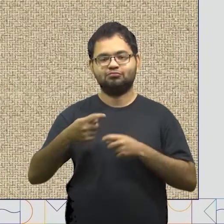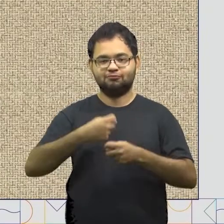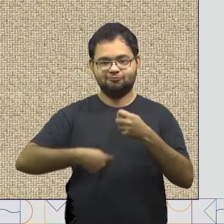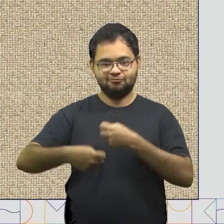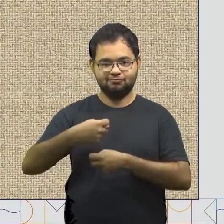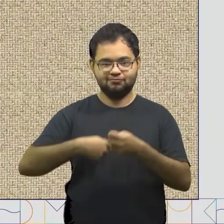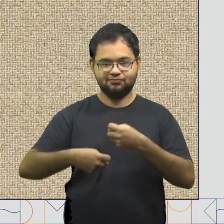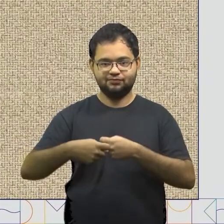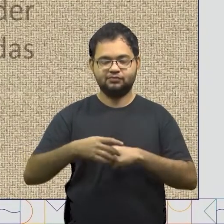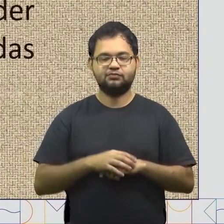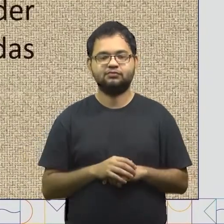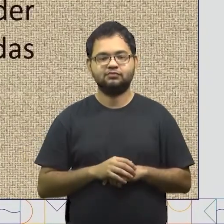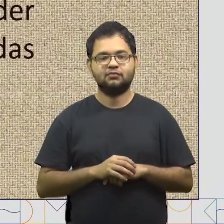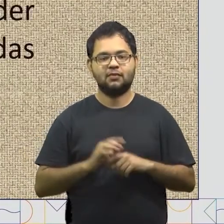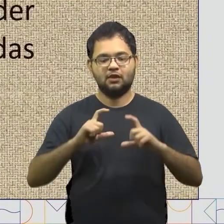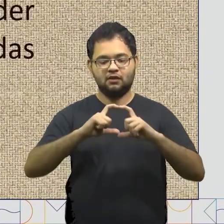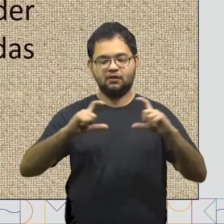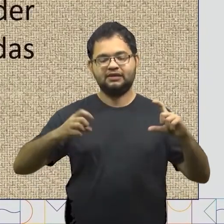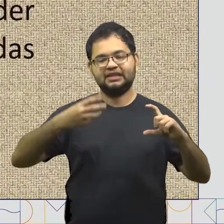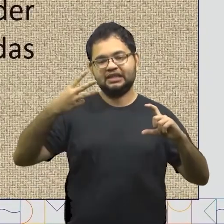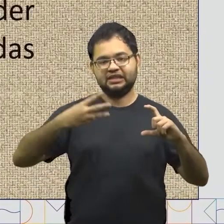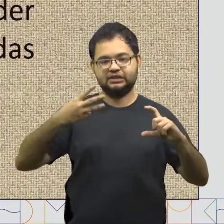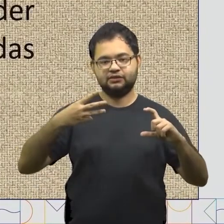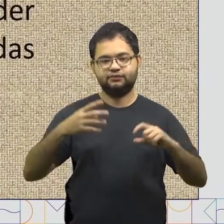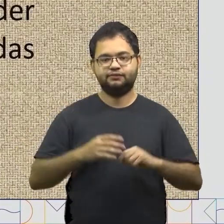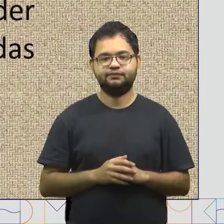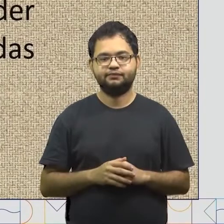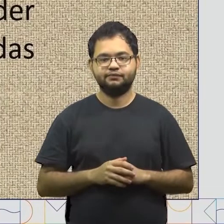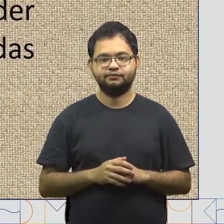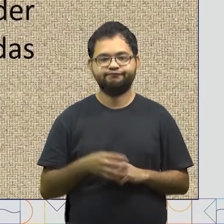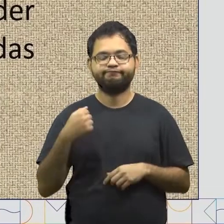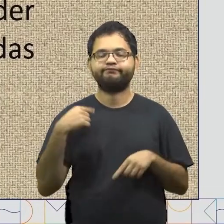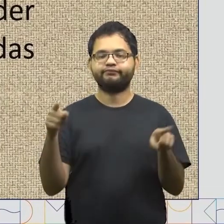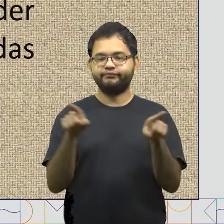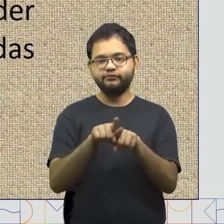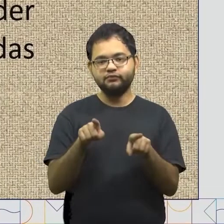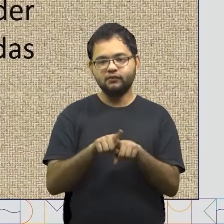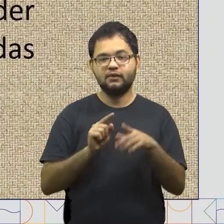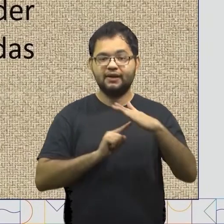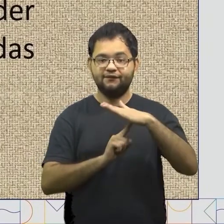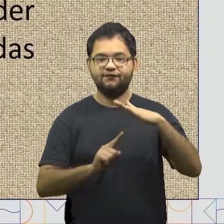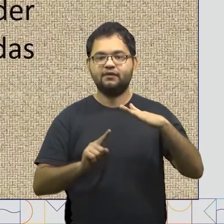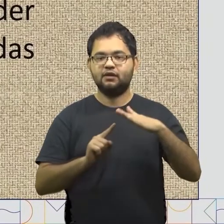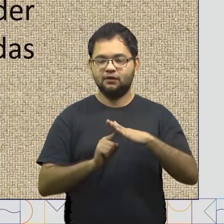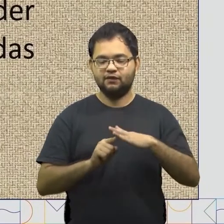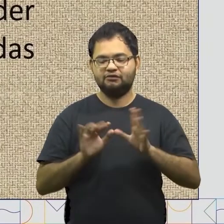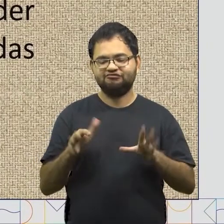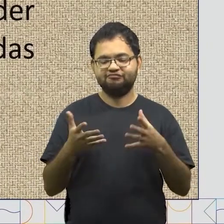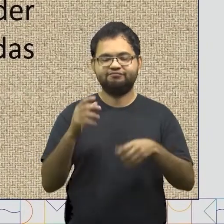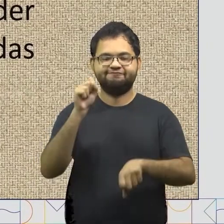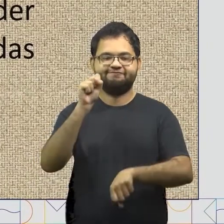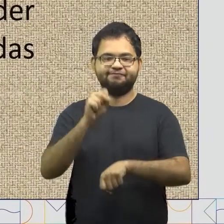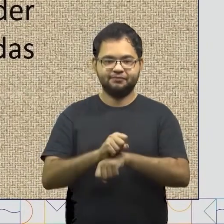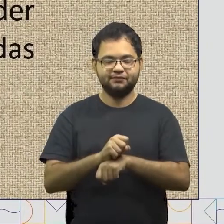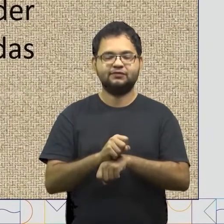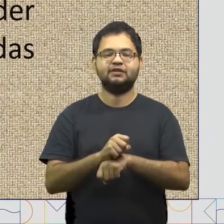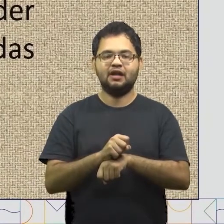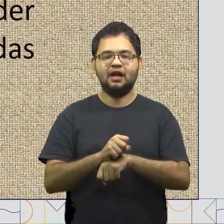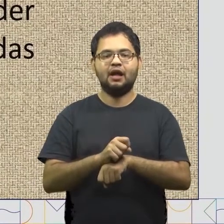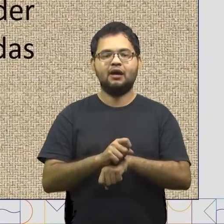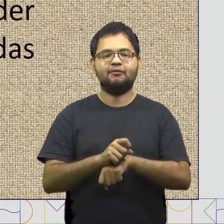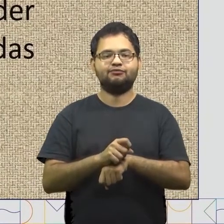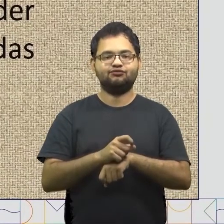parabéns para você que acertou vamos agora o nosso último trecho Além disso essas férias desde estimularam a